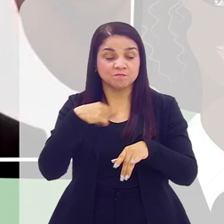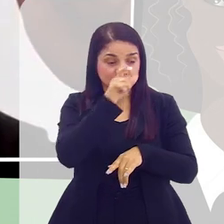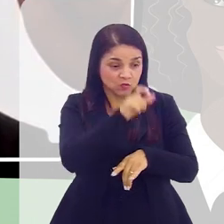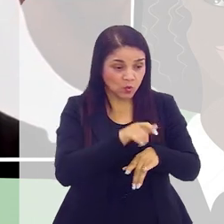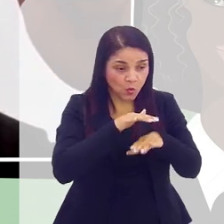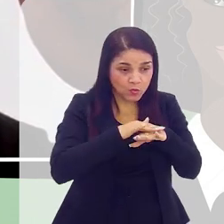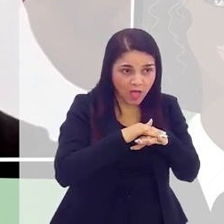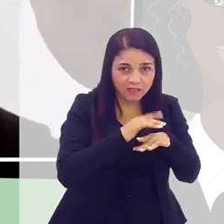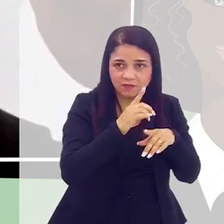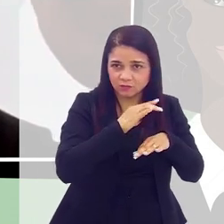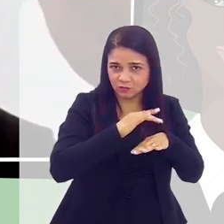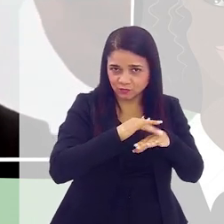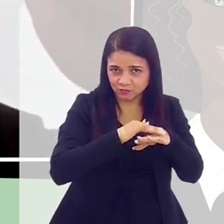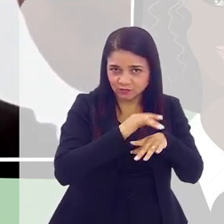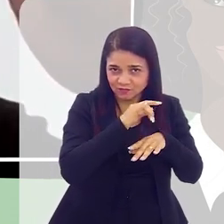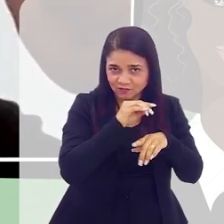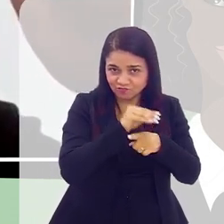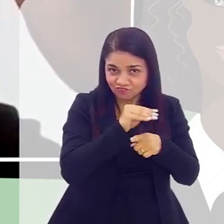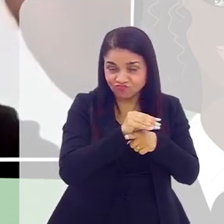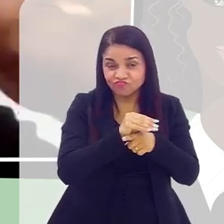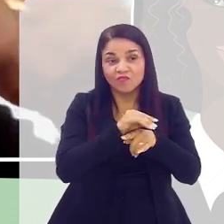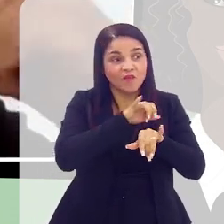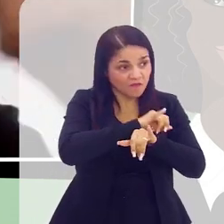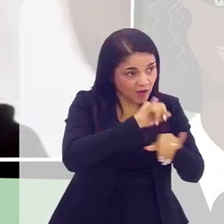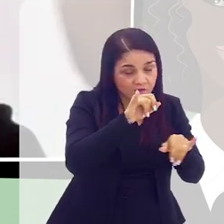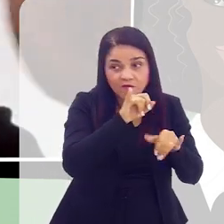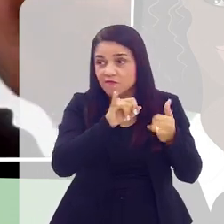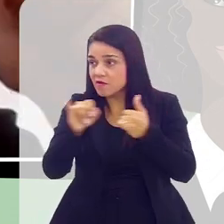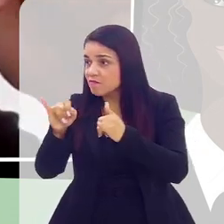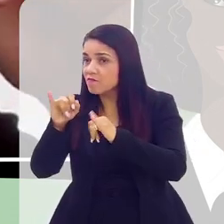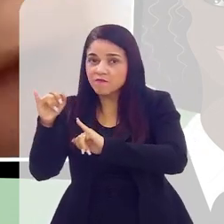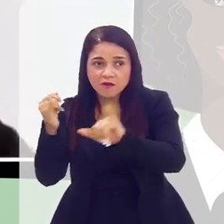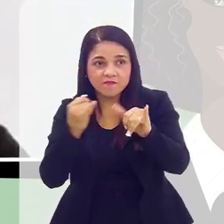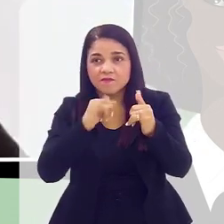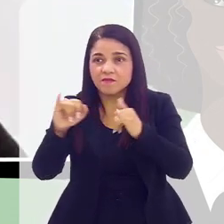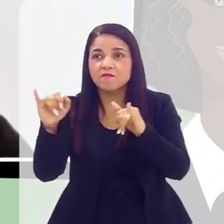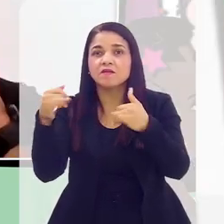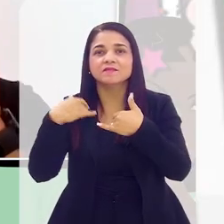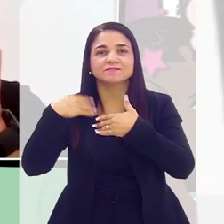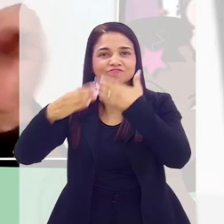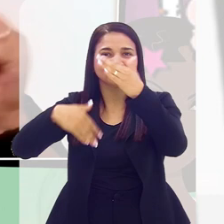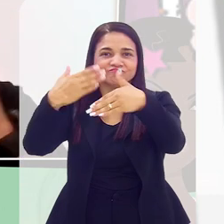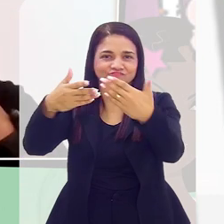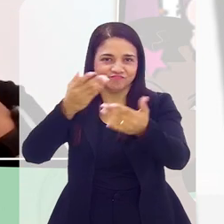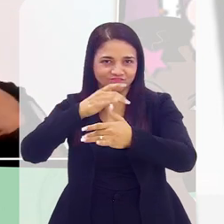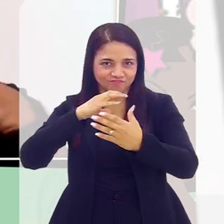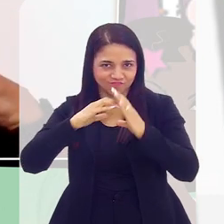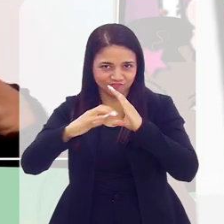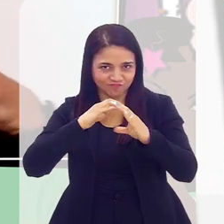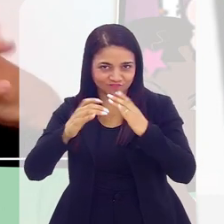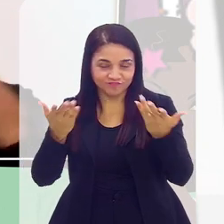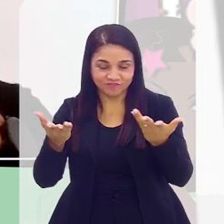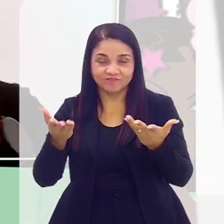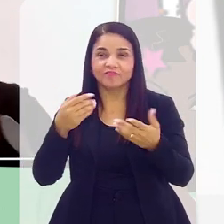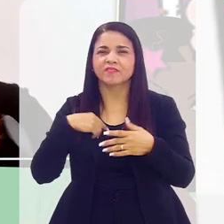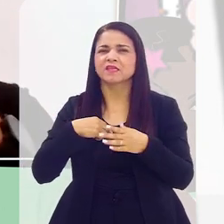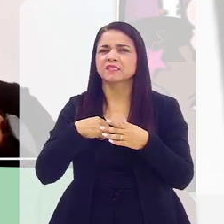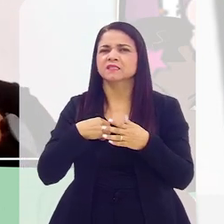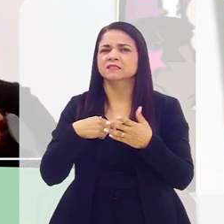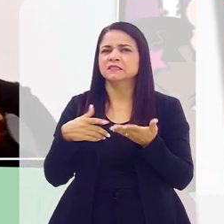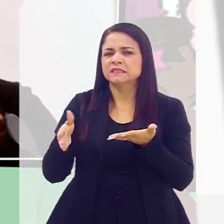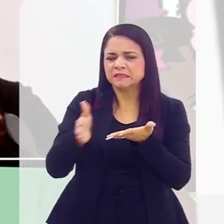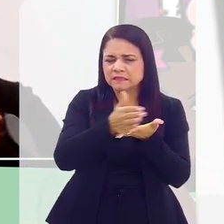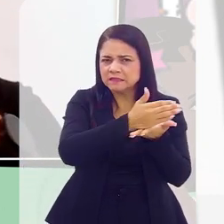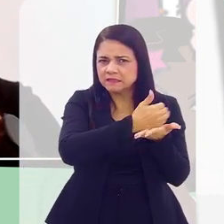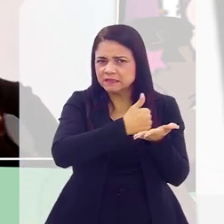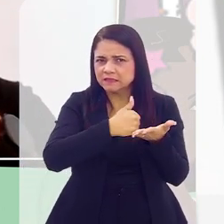contar, como a Hilda falou, ele vai contar o outro, que vai contar o outro, que vai falar com o outro e vai embora, né? Existe uma